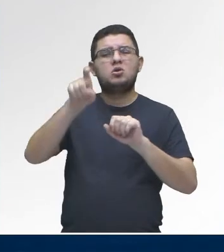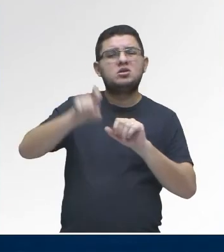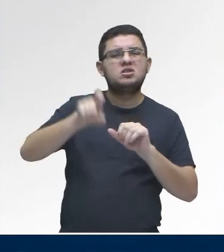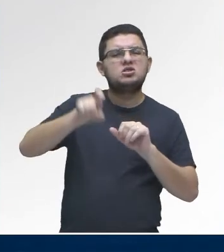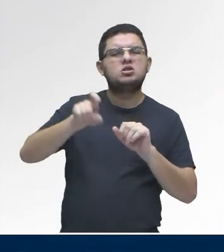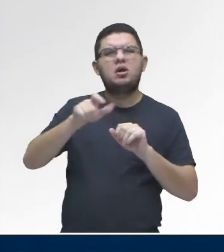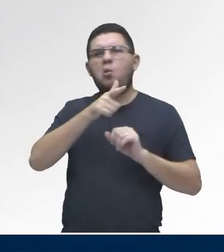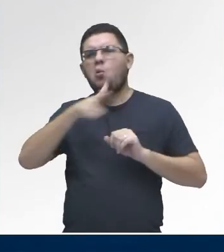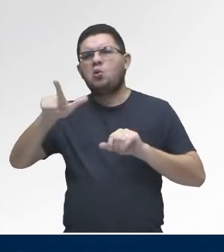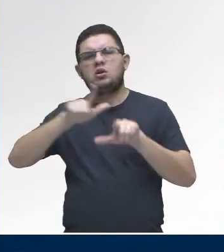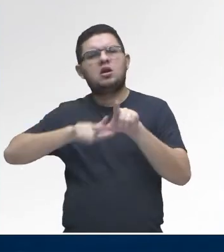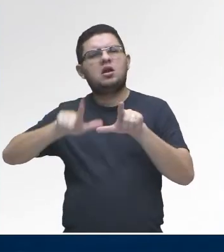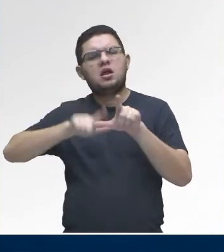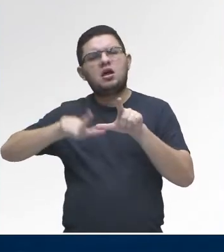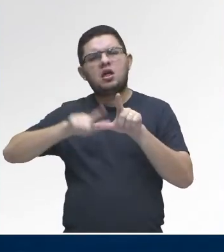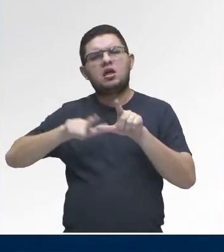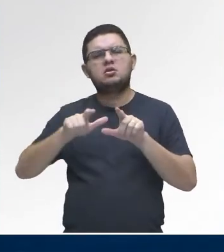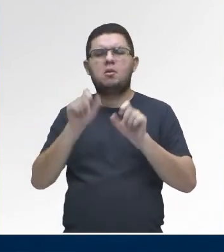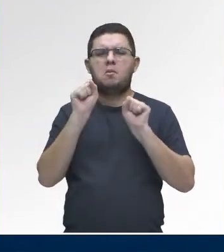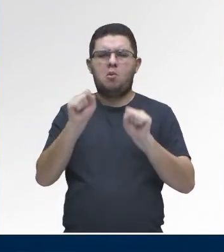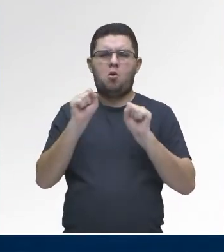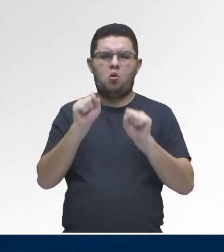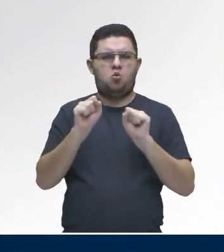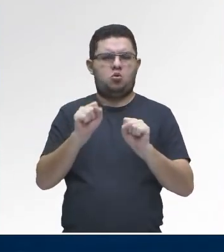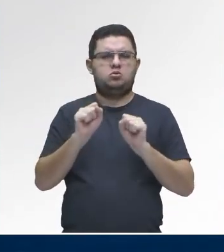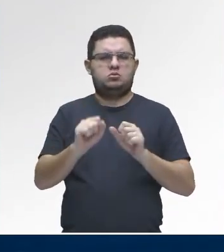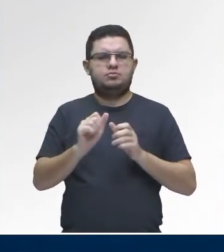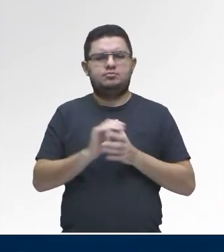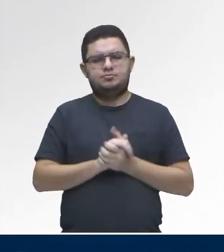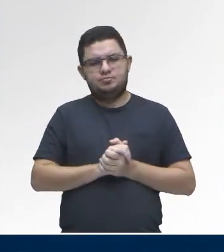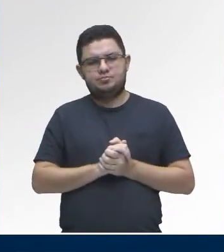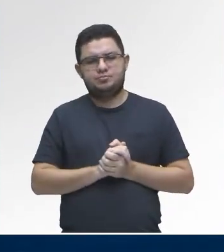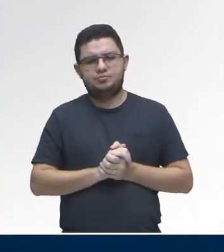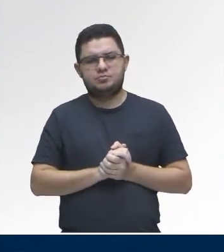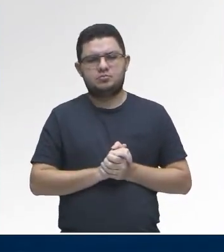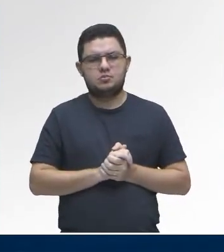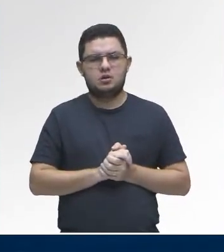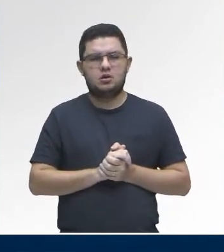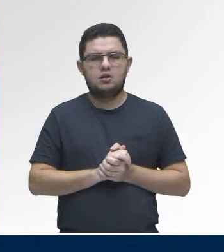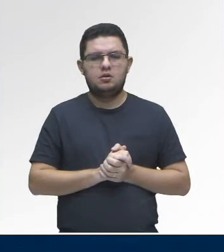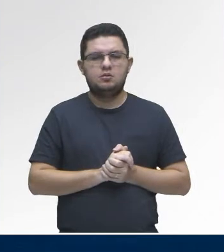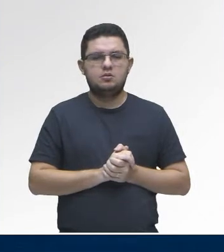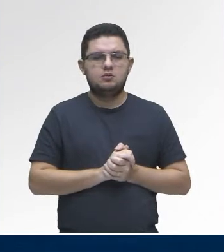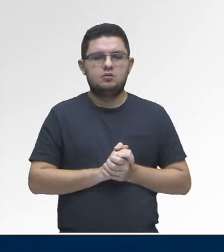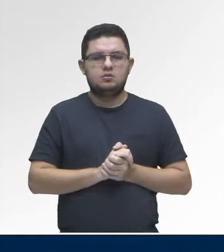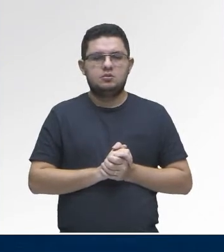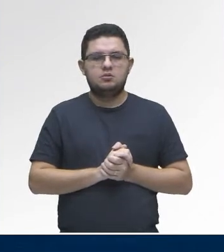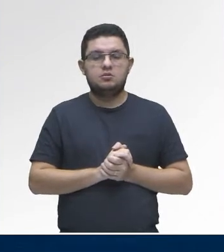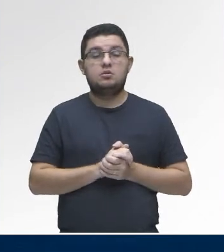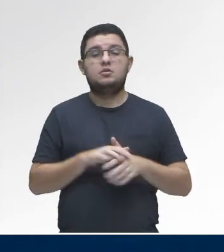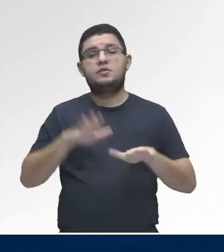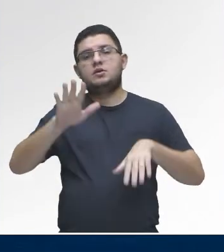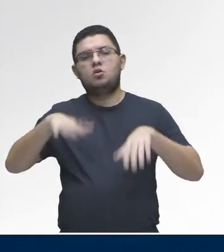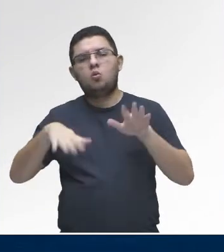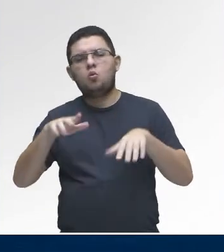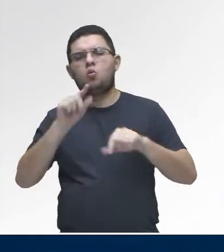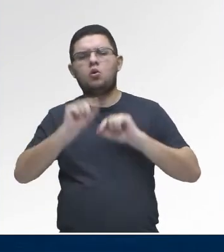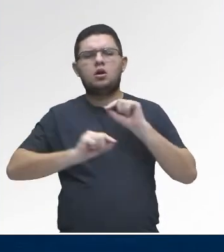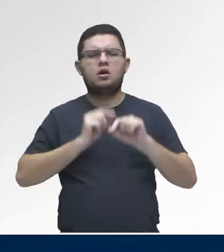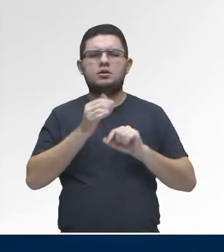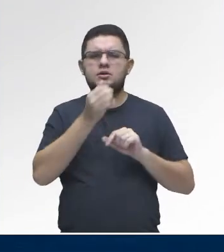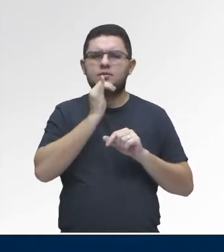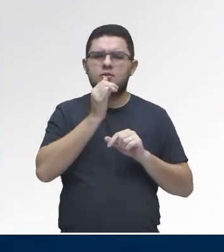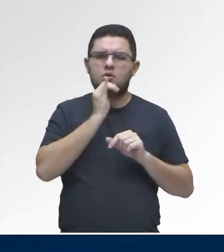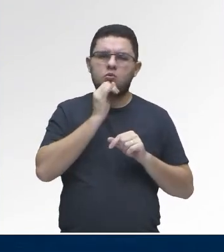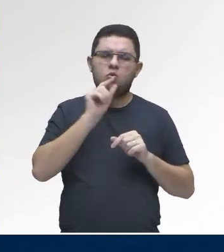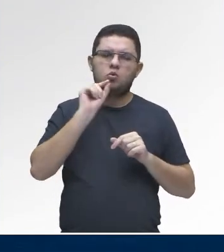qualquer letra aí para identificar um valor desconhecido numa equação. A gente vai ver exemplos, vocês podem ver exemplos